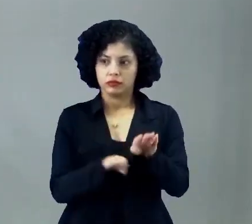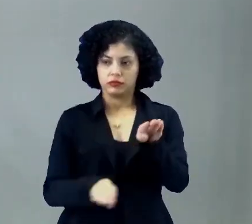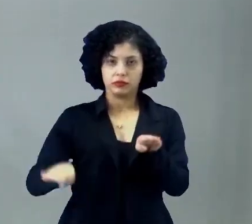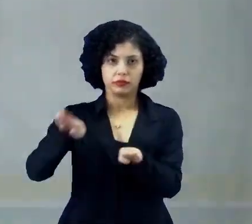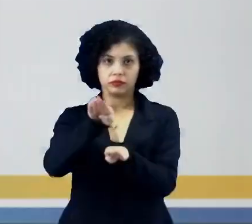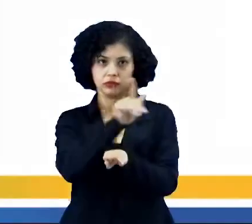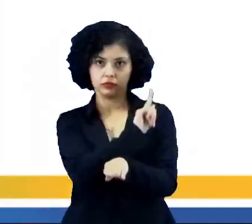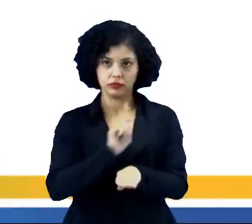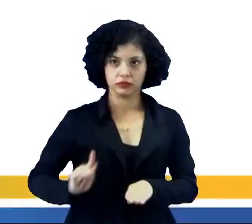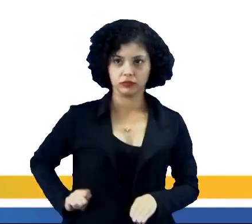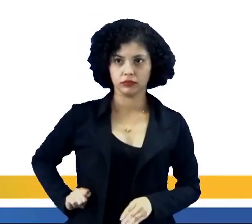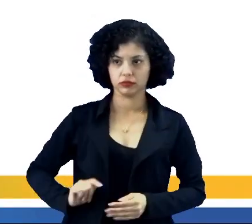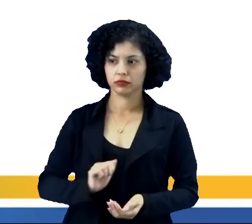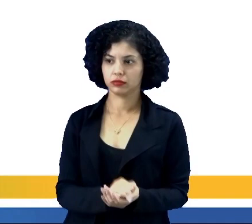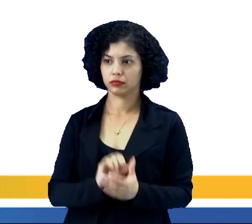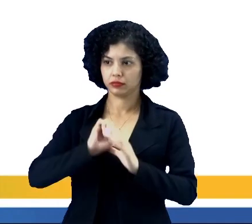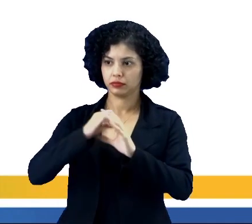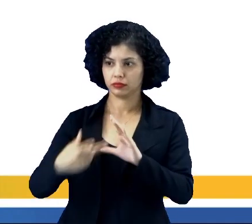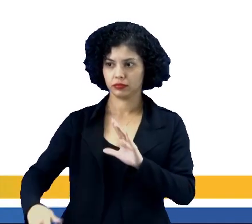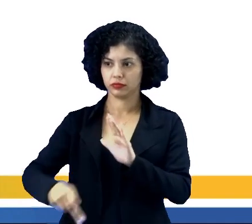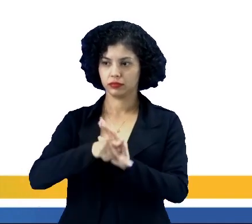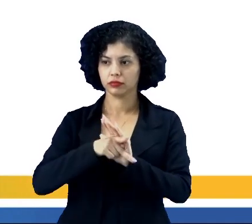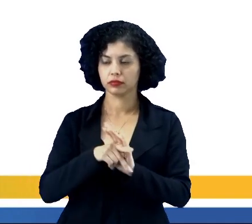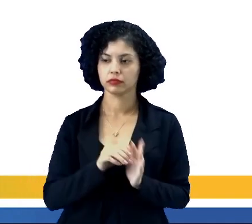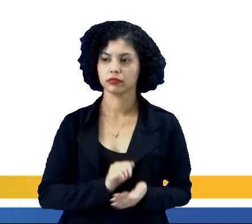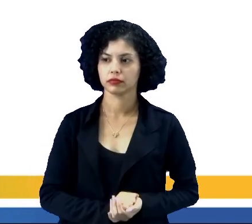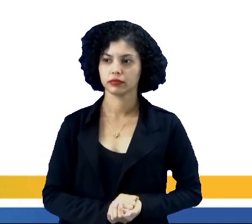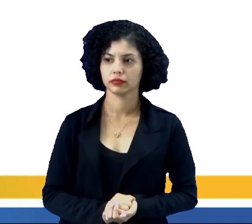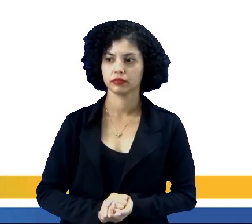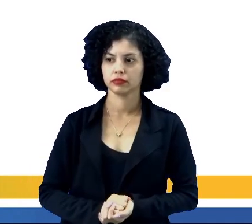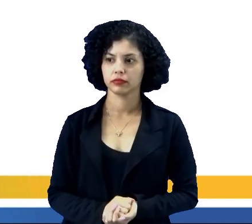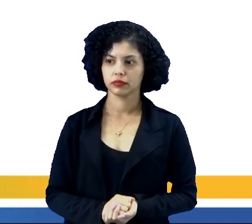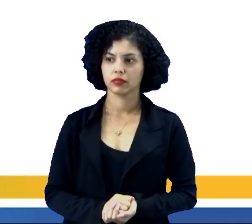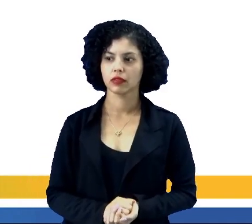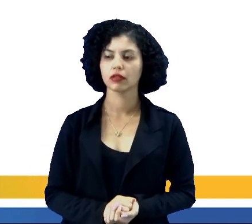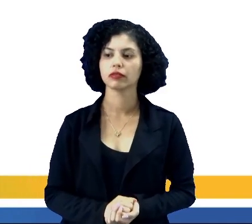soberania governamental é uma característica fundamental.